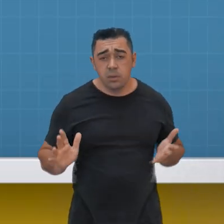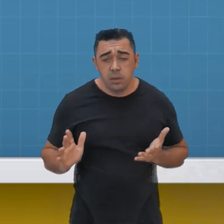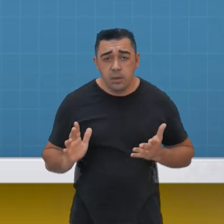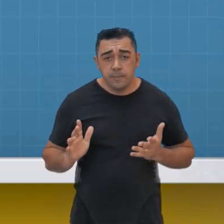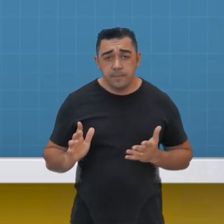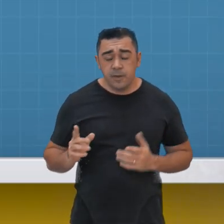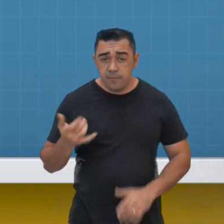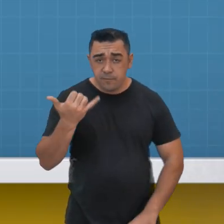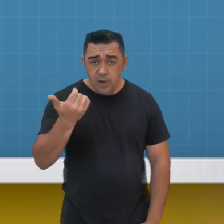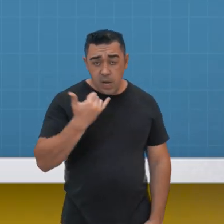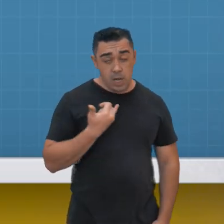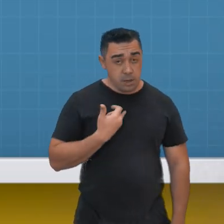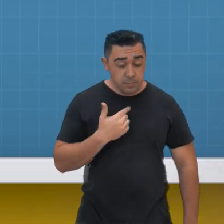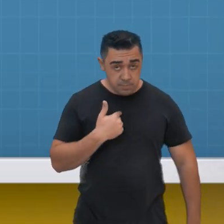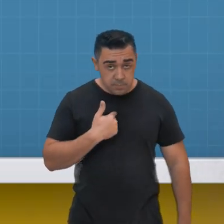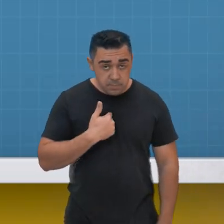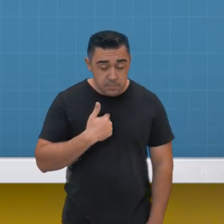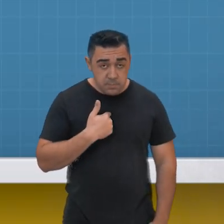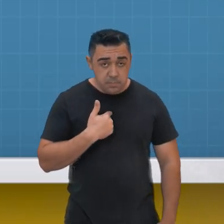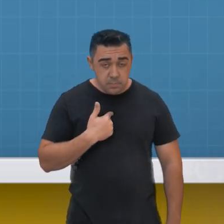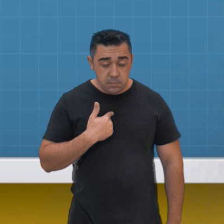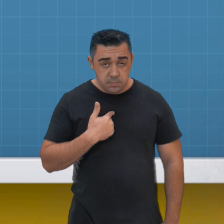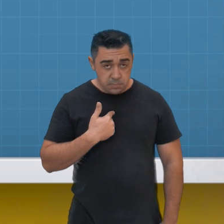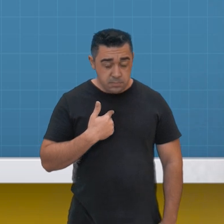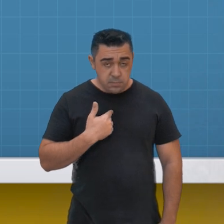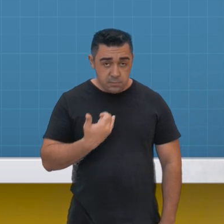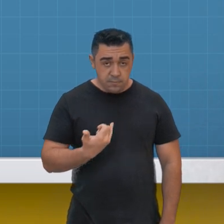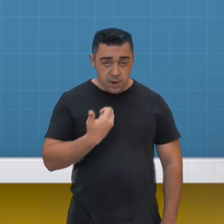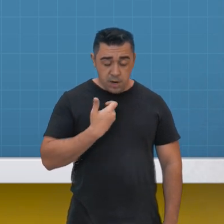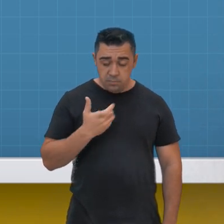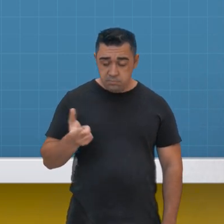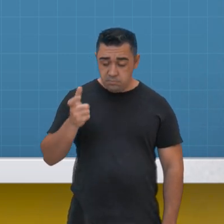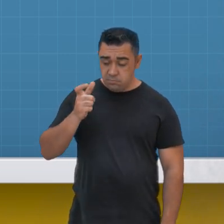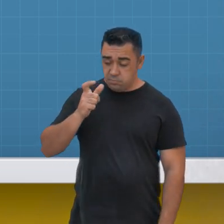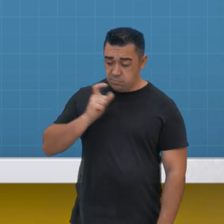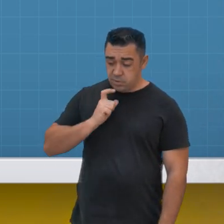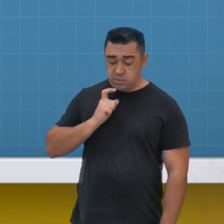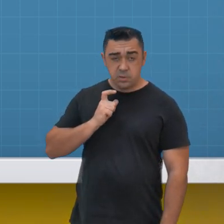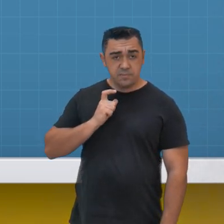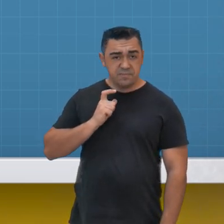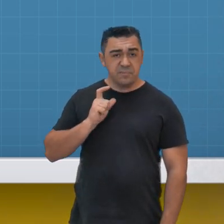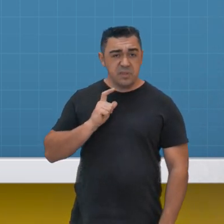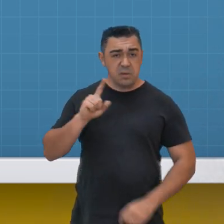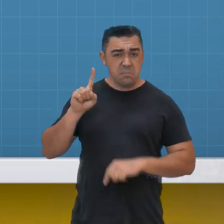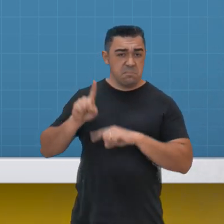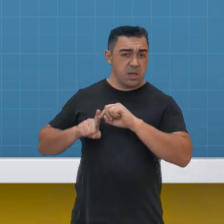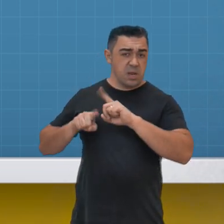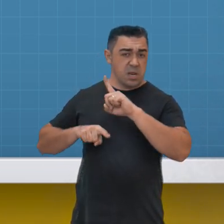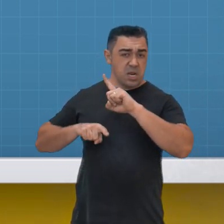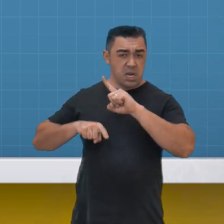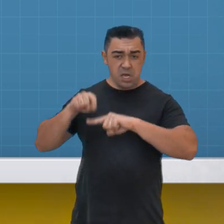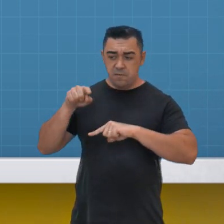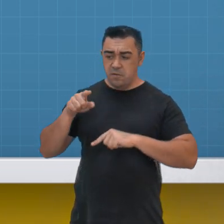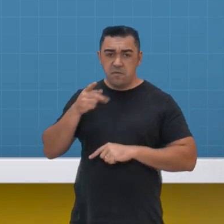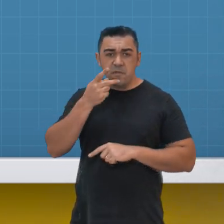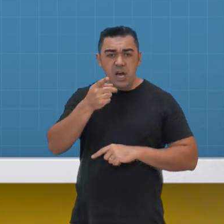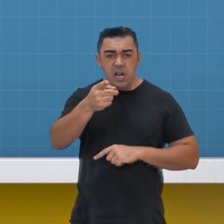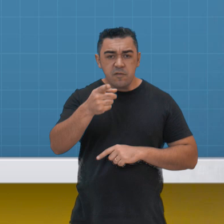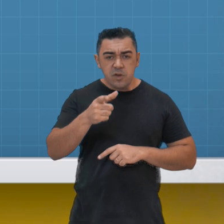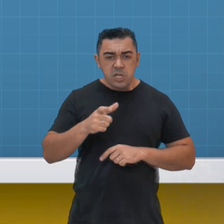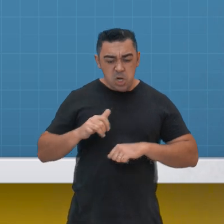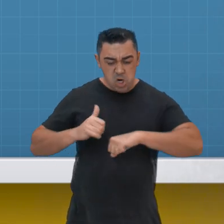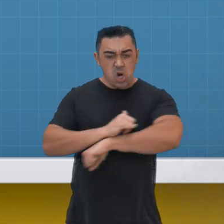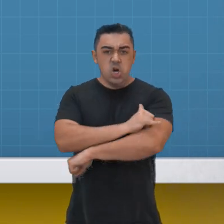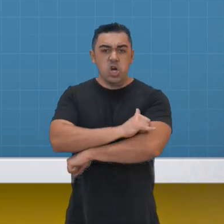Você aponta para mim e diz: você tem umas palavras aí pesadas, baleia,